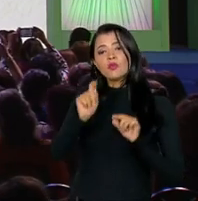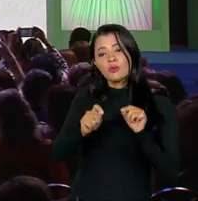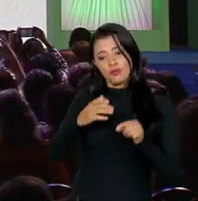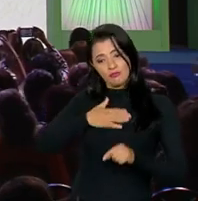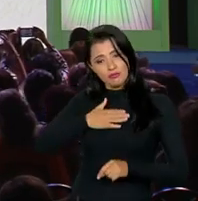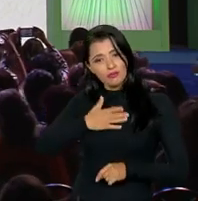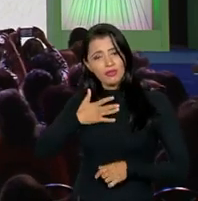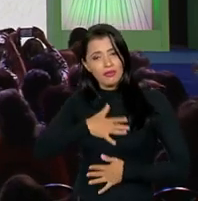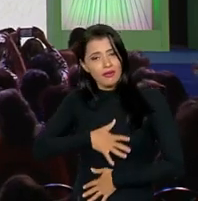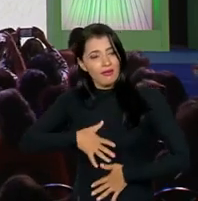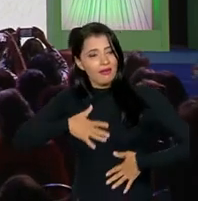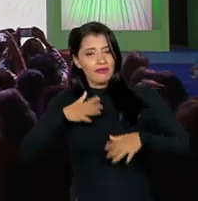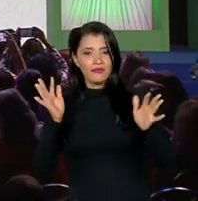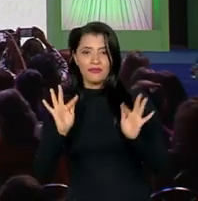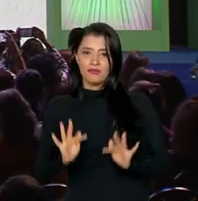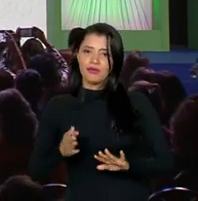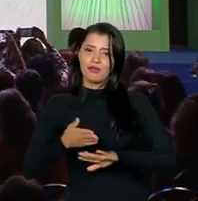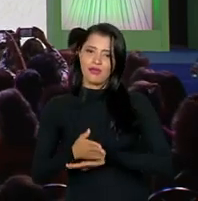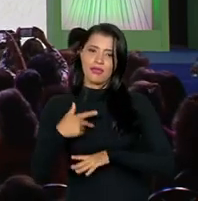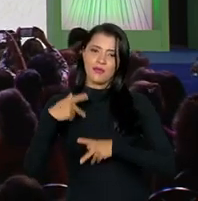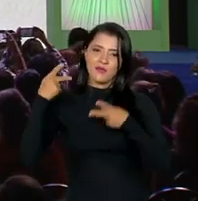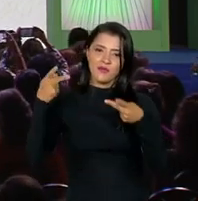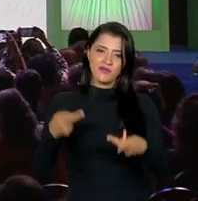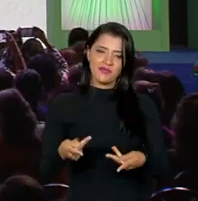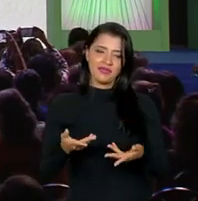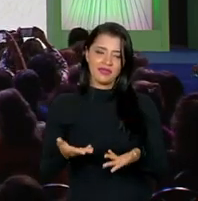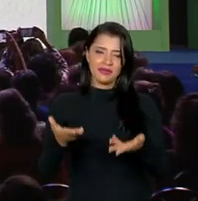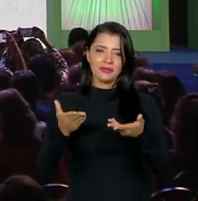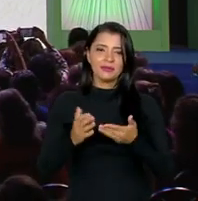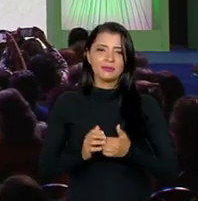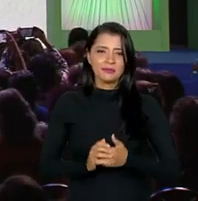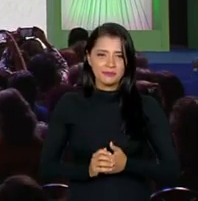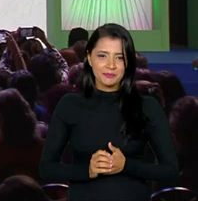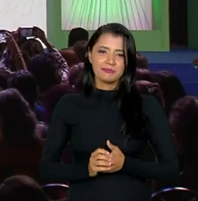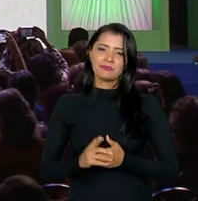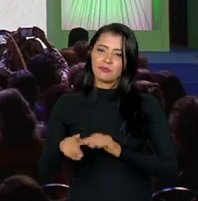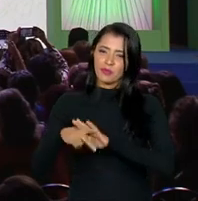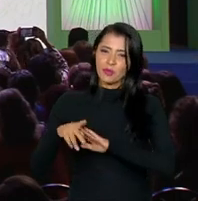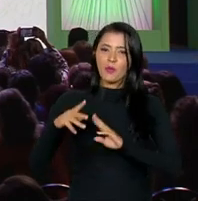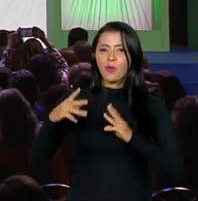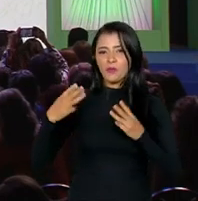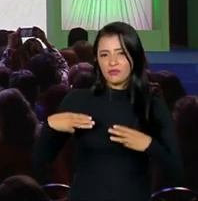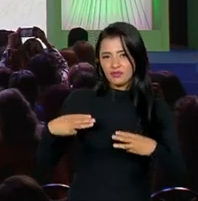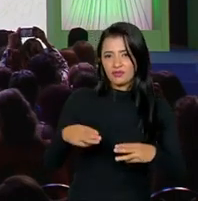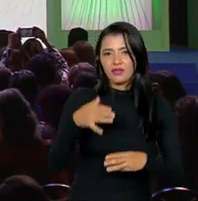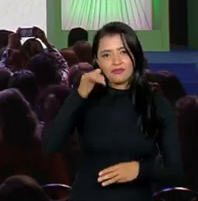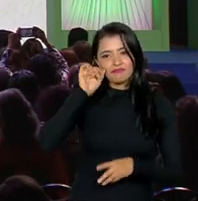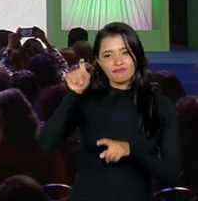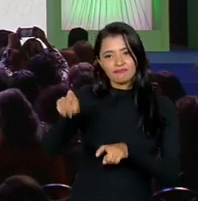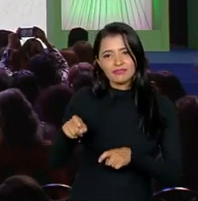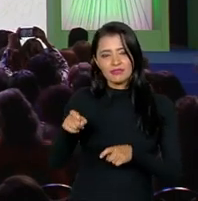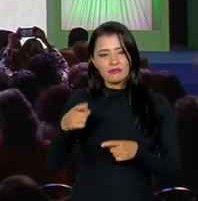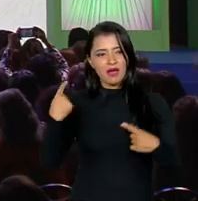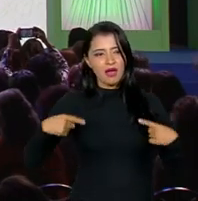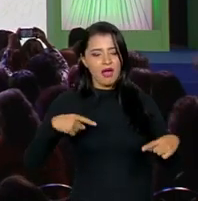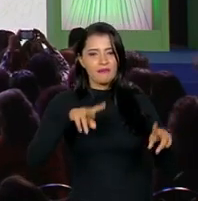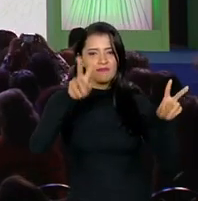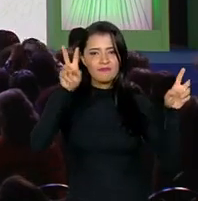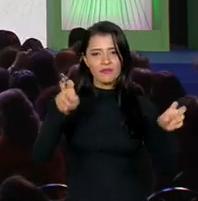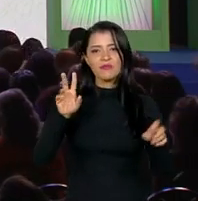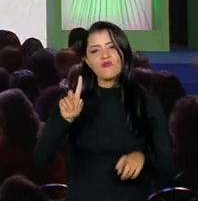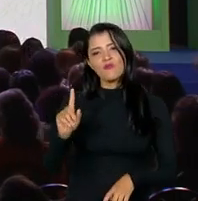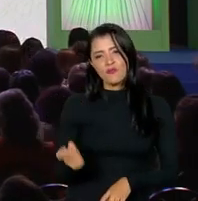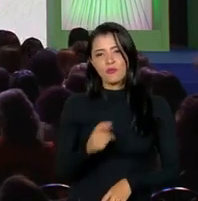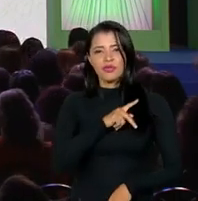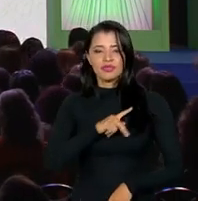é um prazer muito grande ser convidada do Ministério da Fazenda para discutir esse tema, porque eu fui presidenta